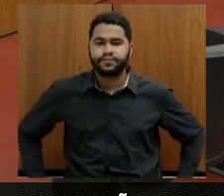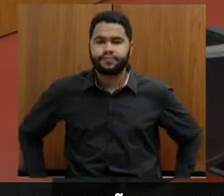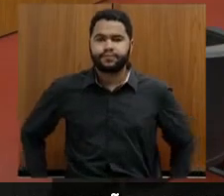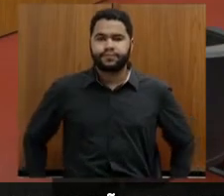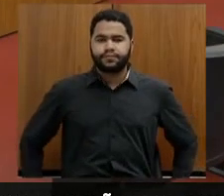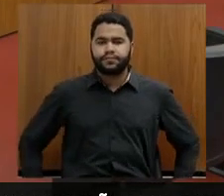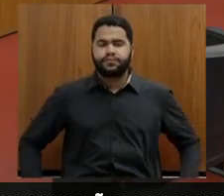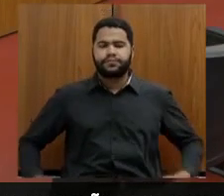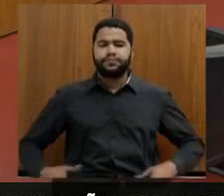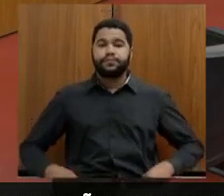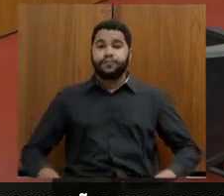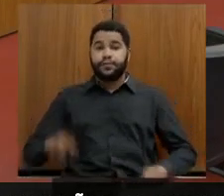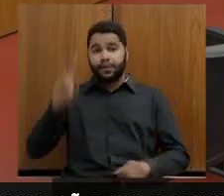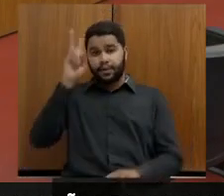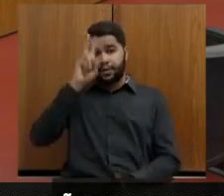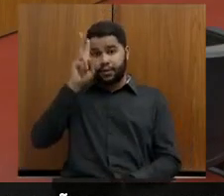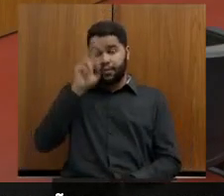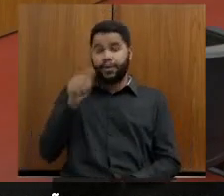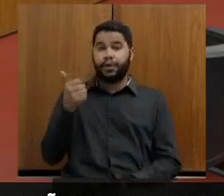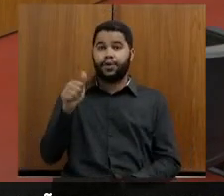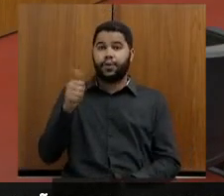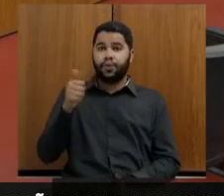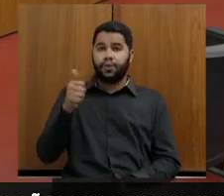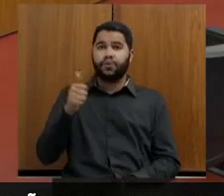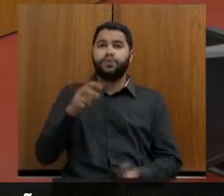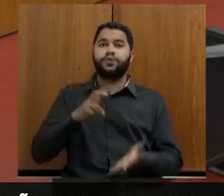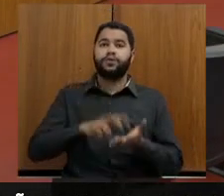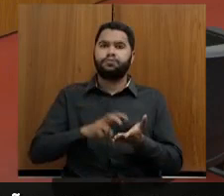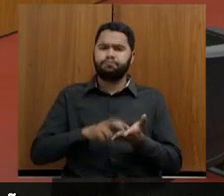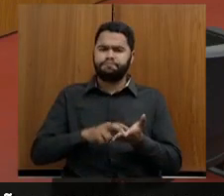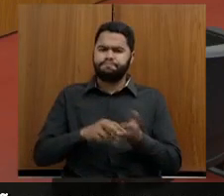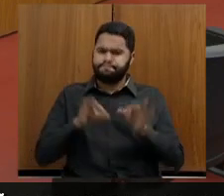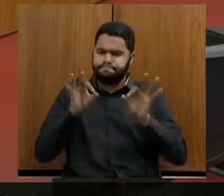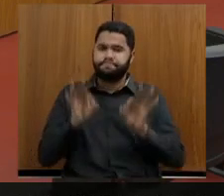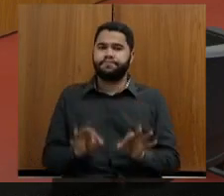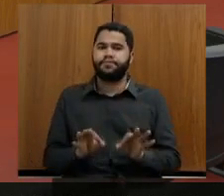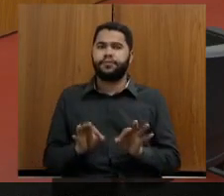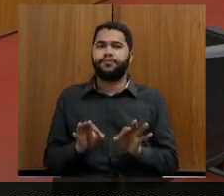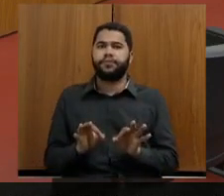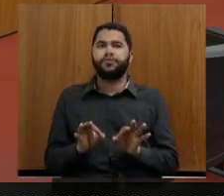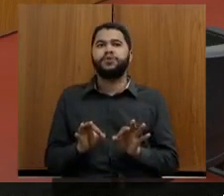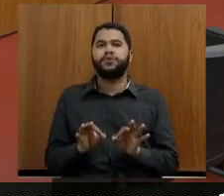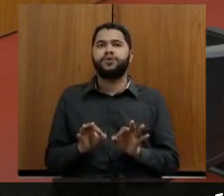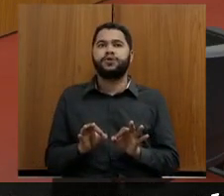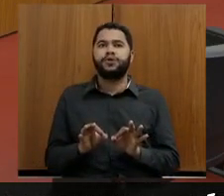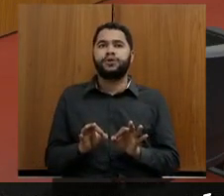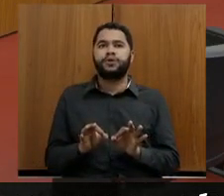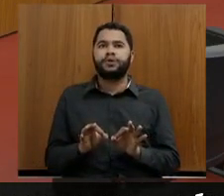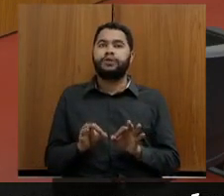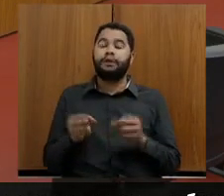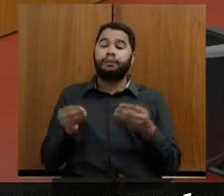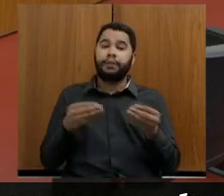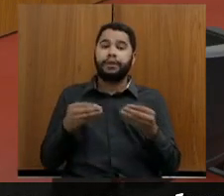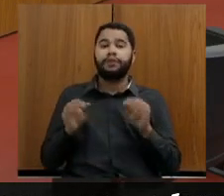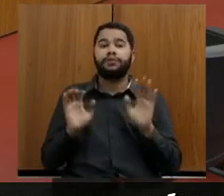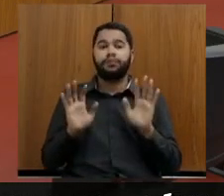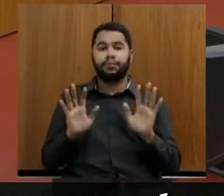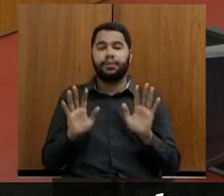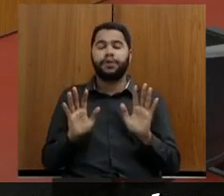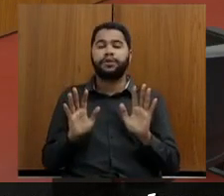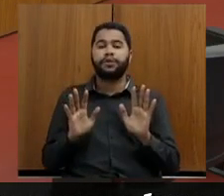lembrar os colegas deputados as 11 horas e nós seremos pontualista a gente tá bastante flexível